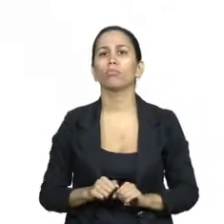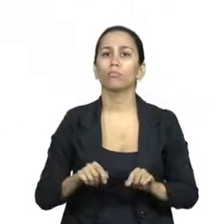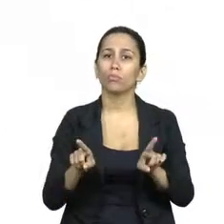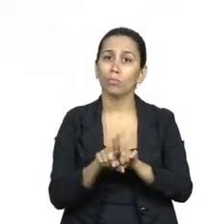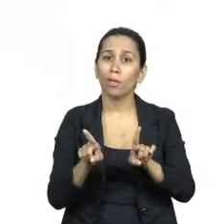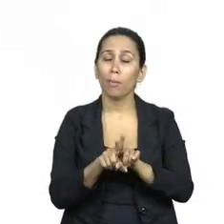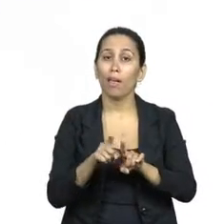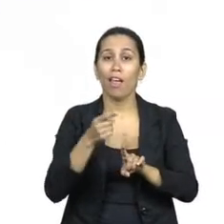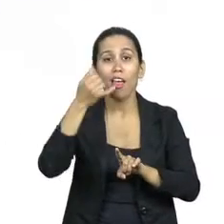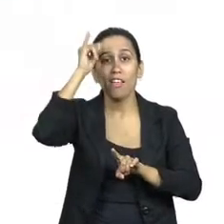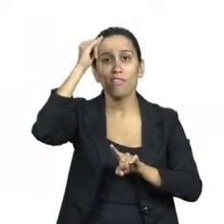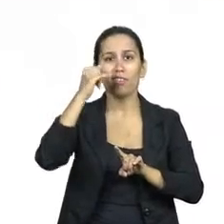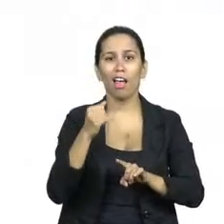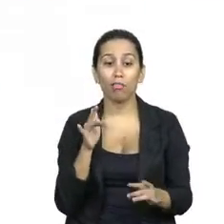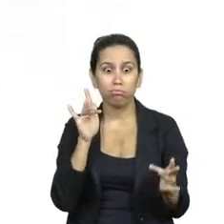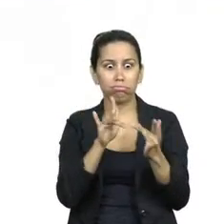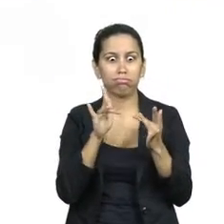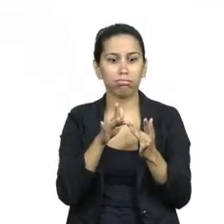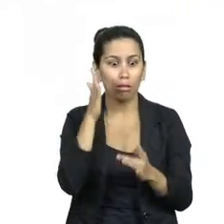máquina.